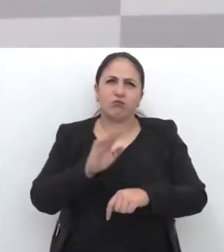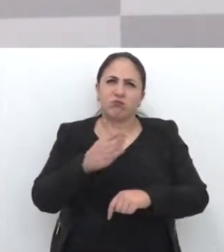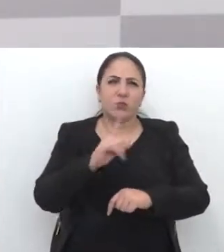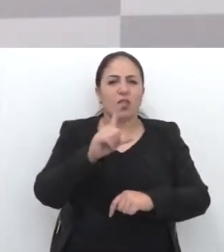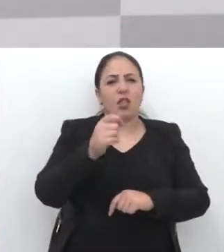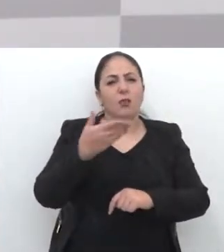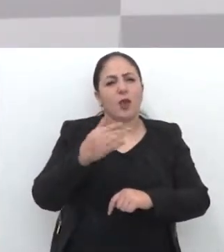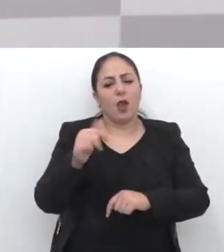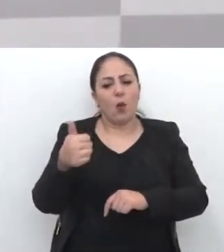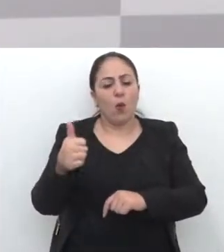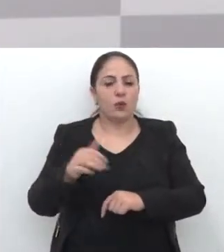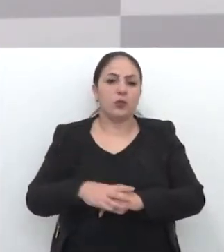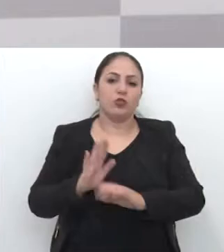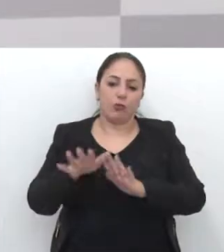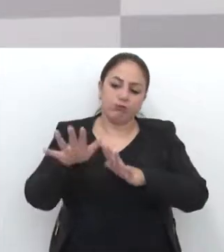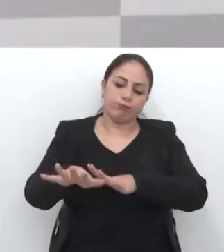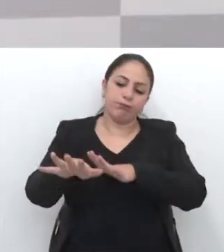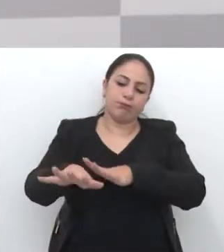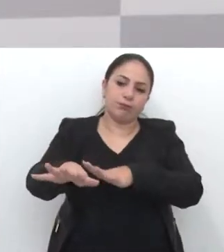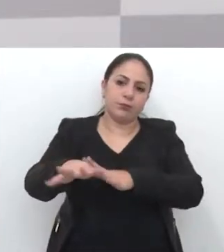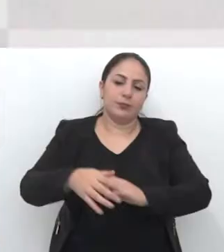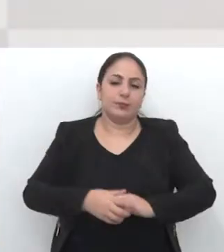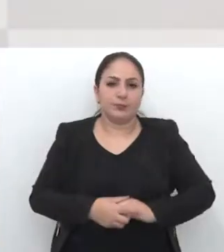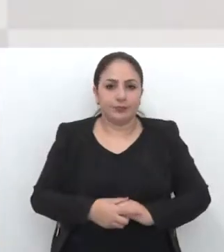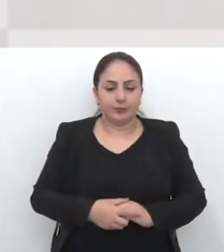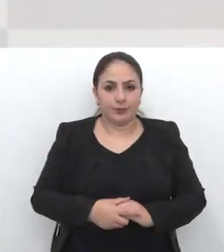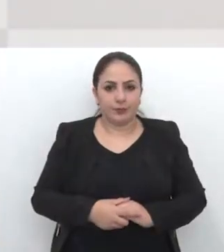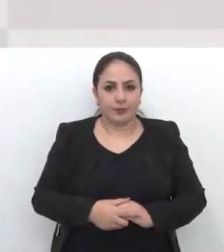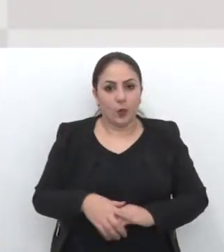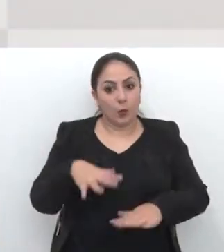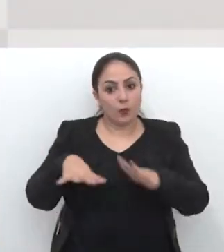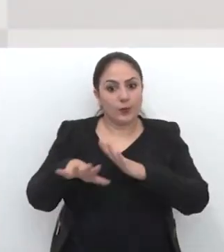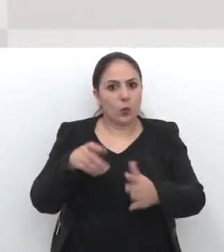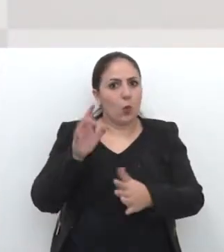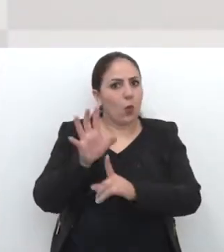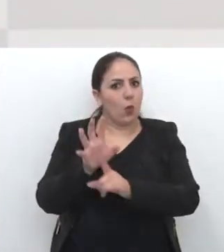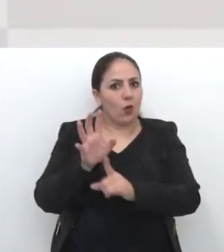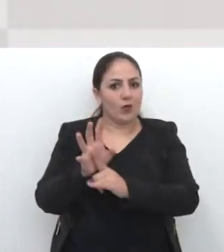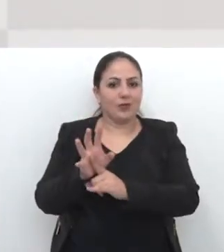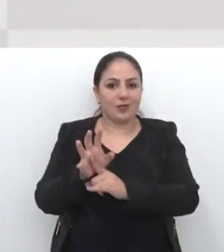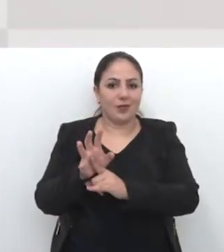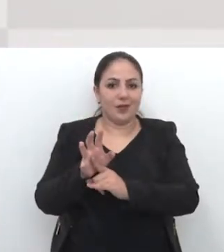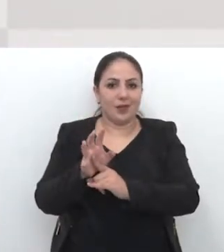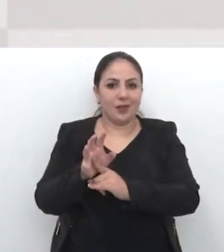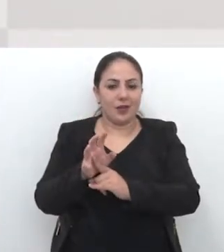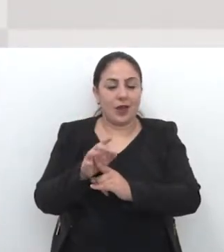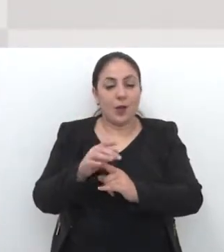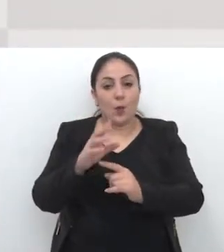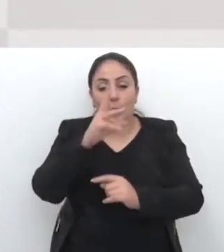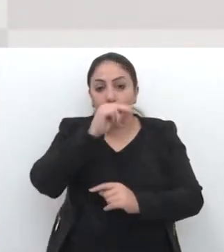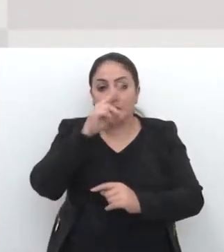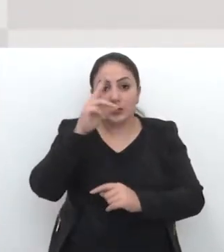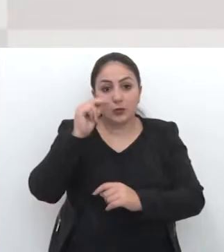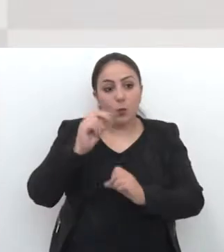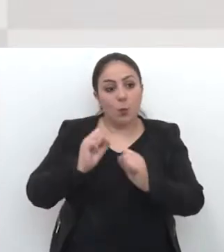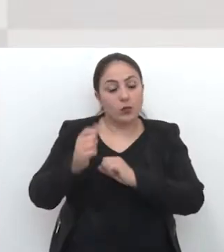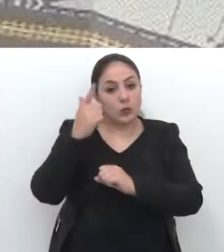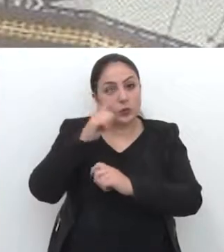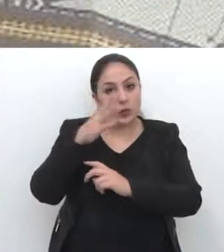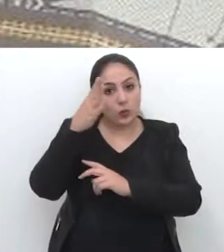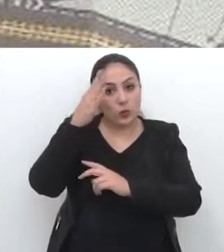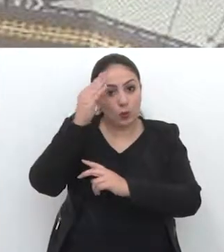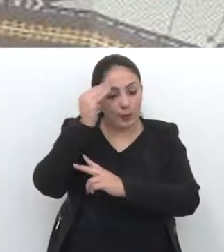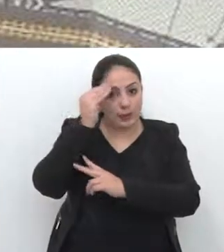entre 10h30 e 11 da manhã e já deu congestionamento. O movimento de repúdio busca dar alternativas para que o poder